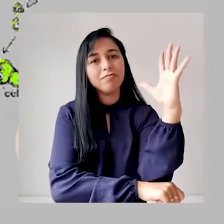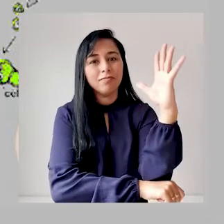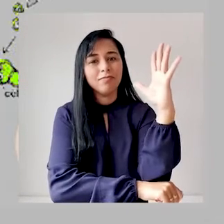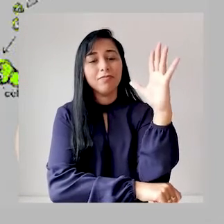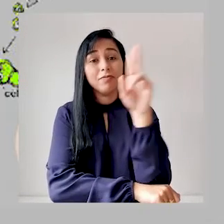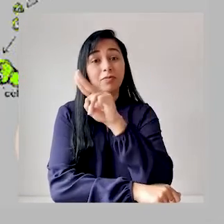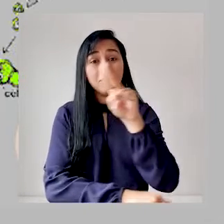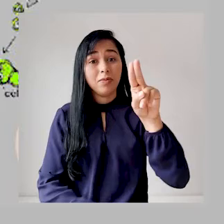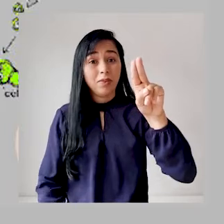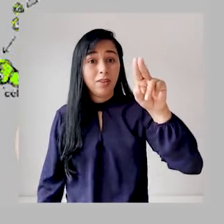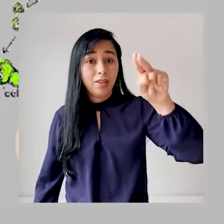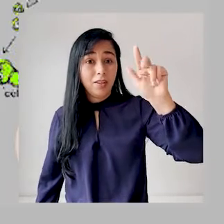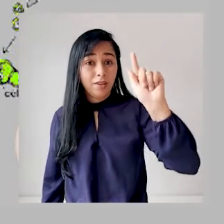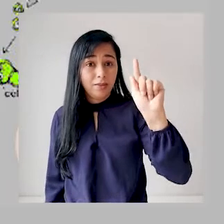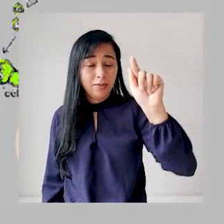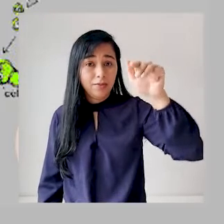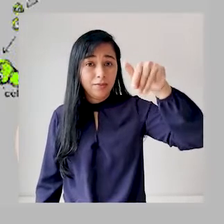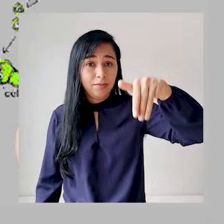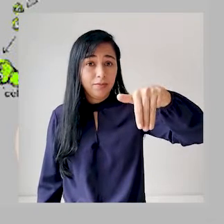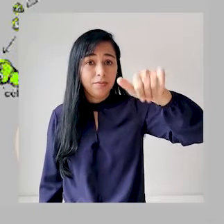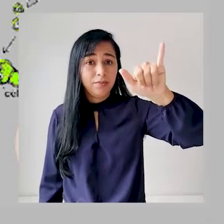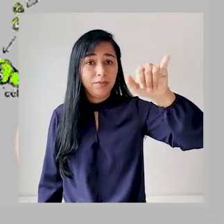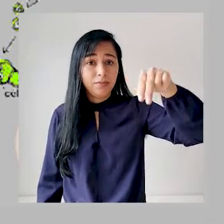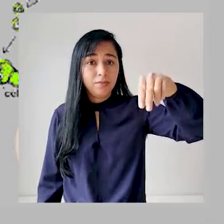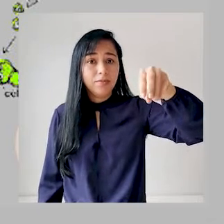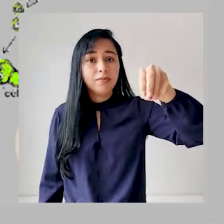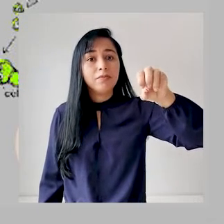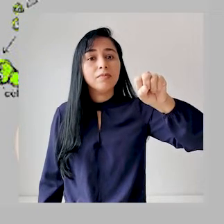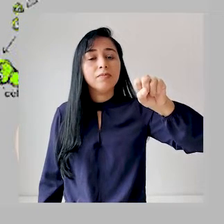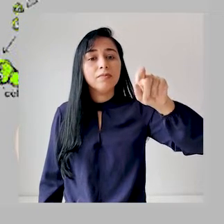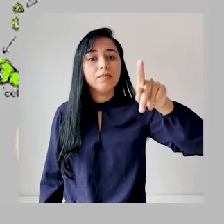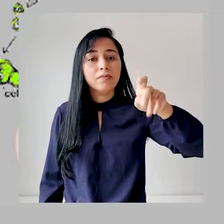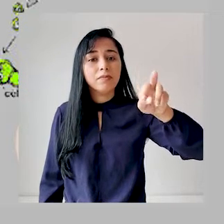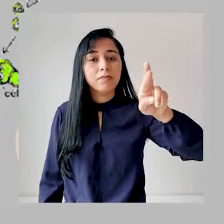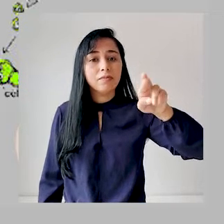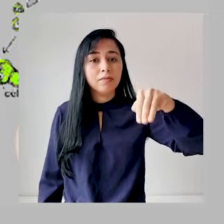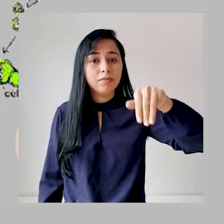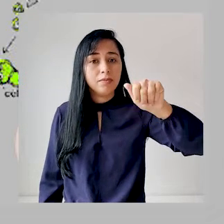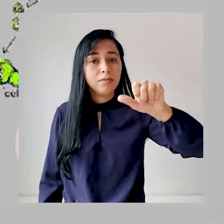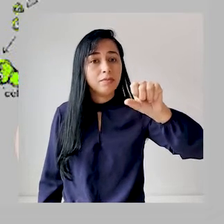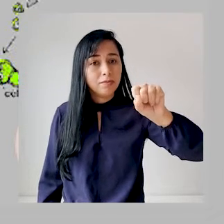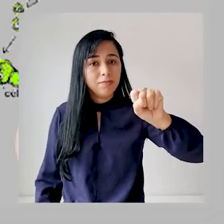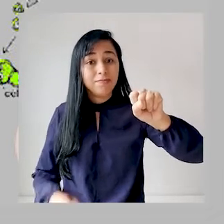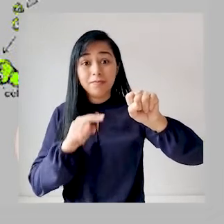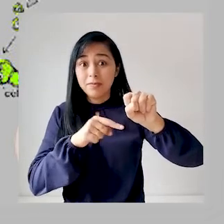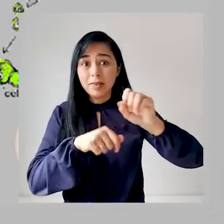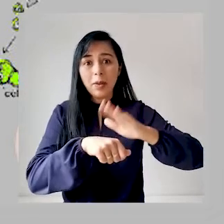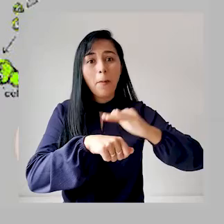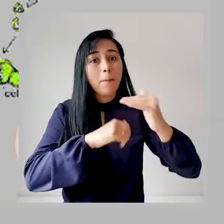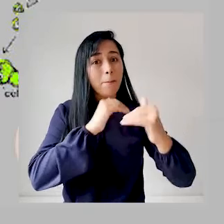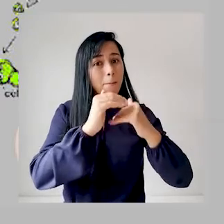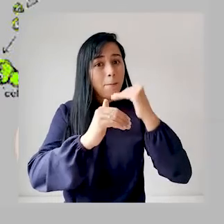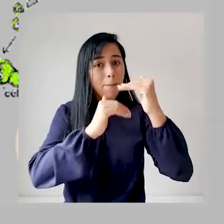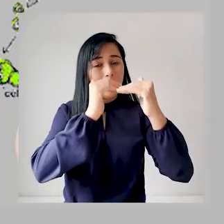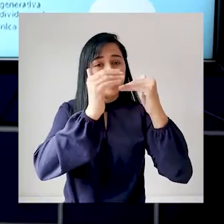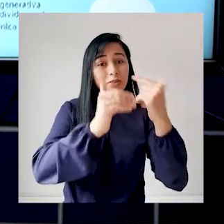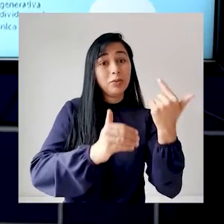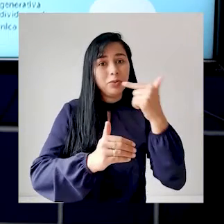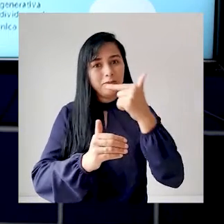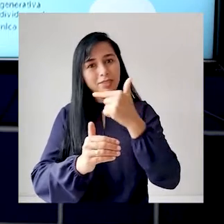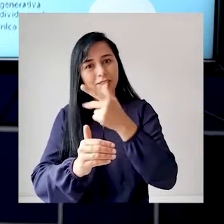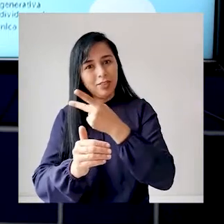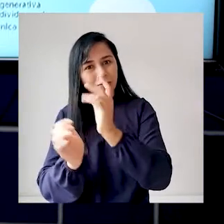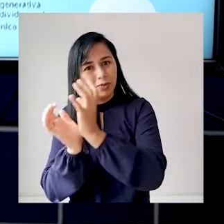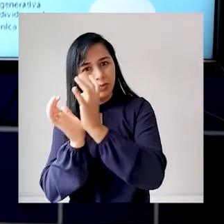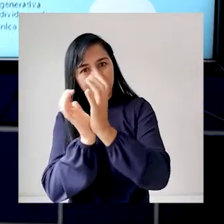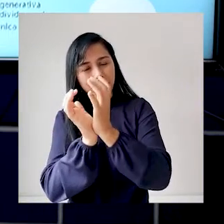grupo das gimnospermas, que são plantas mais desenvolvidas do que os dos outros dois grupos. Como